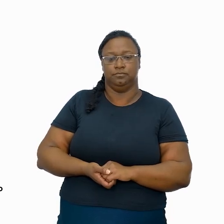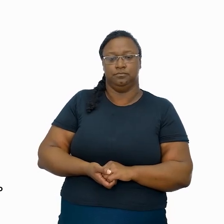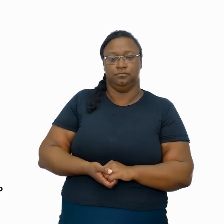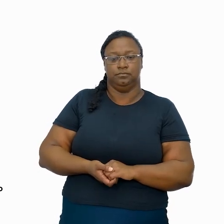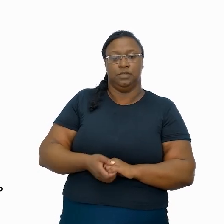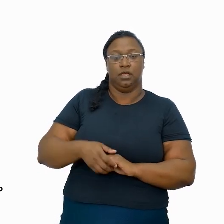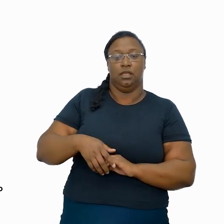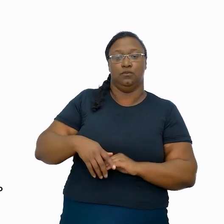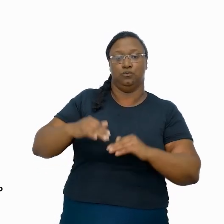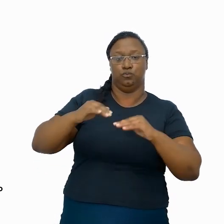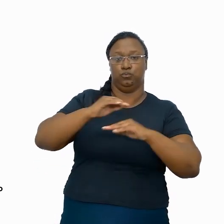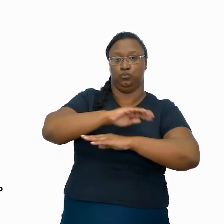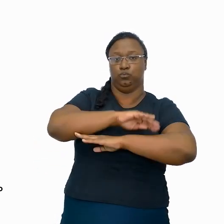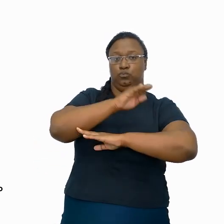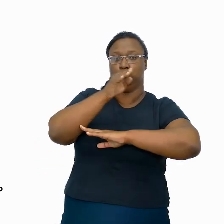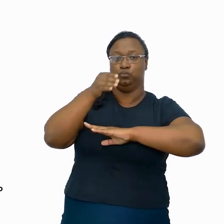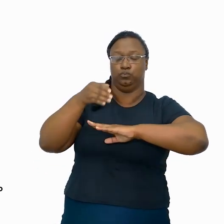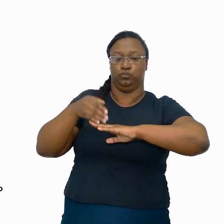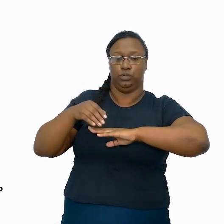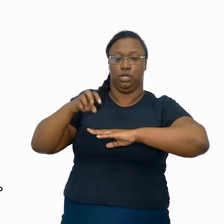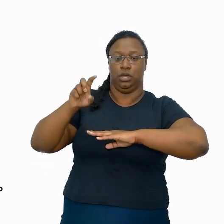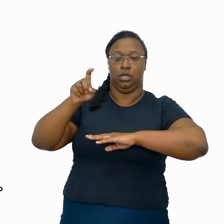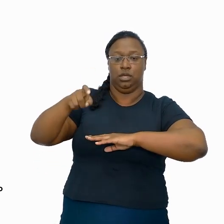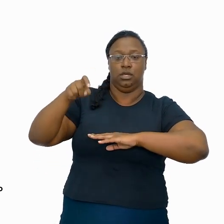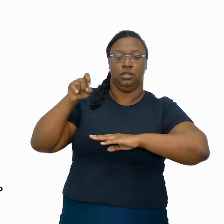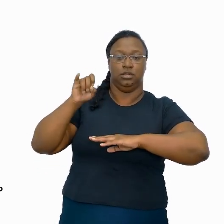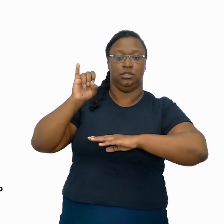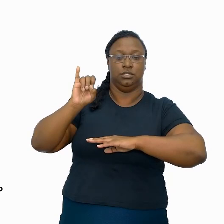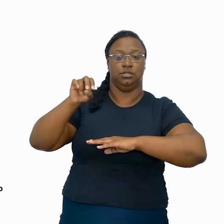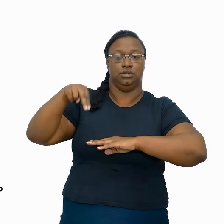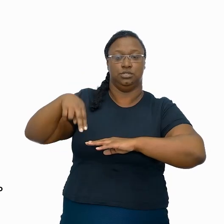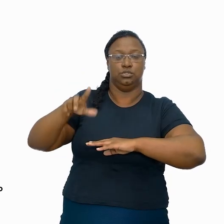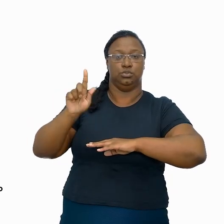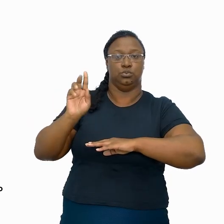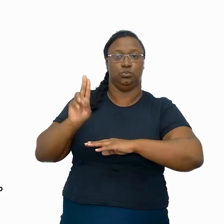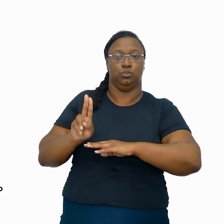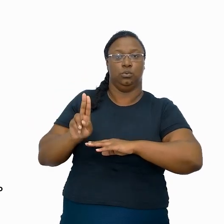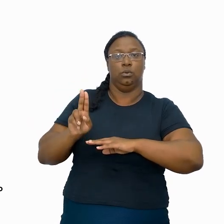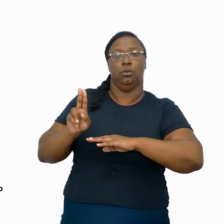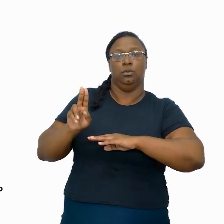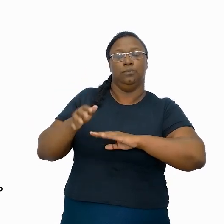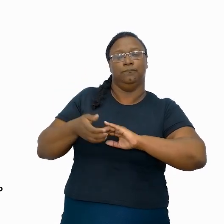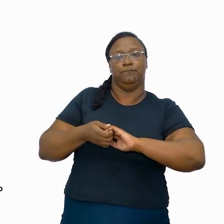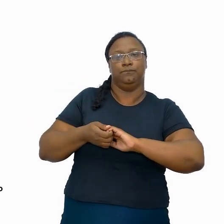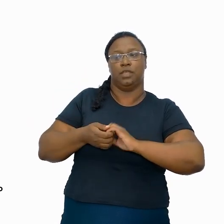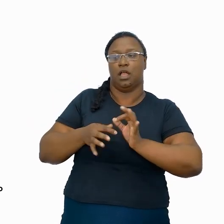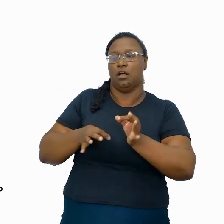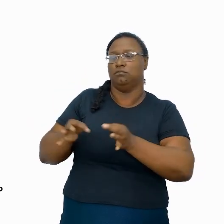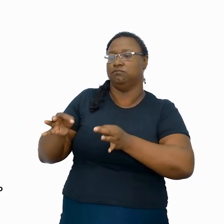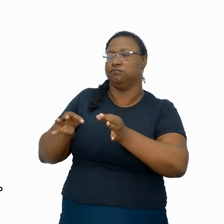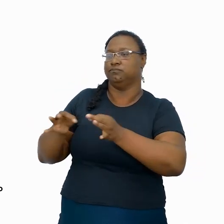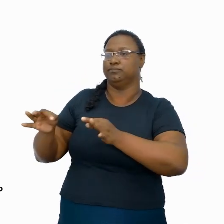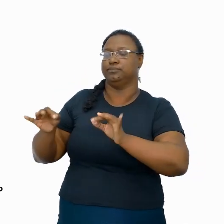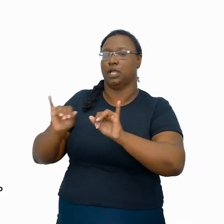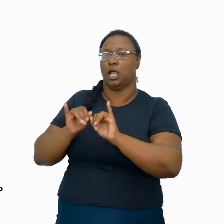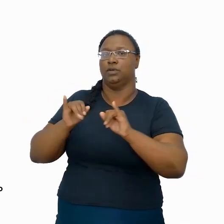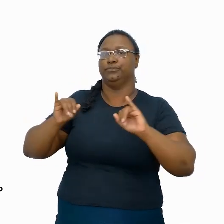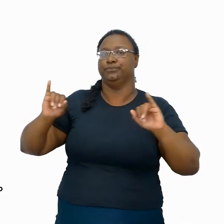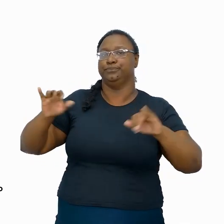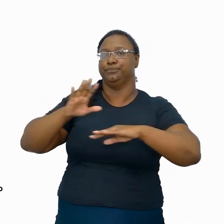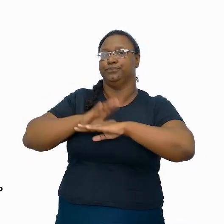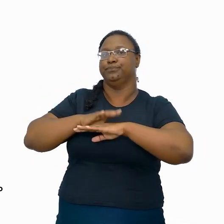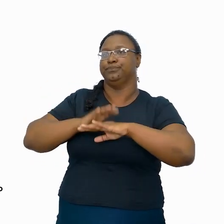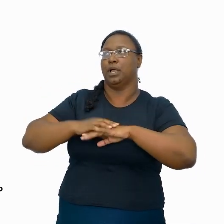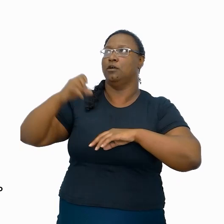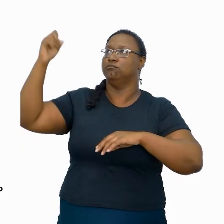criação da hidrelétrica. Seria interessante métodos de energia, de produção de energia, como